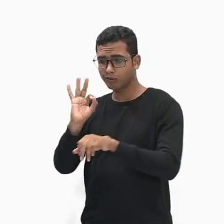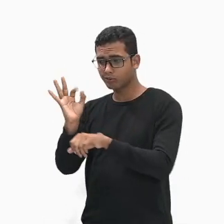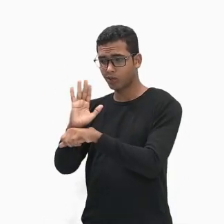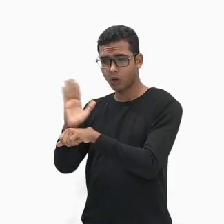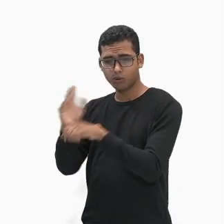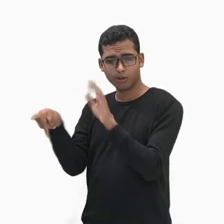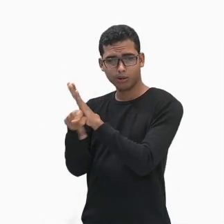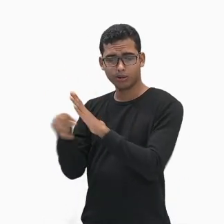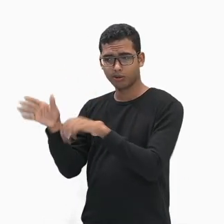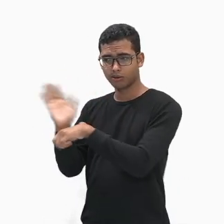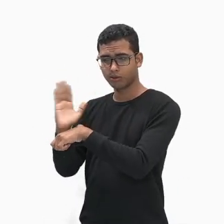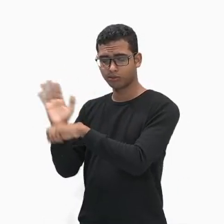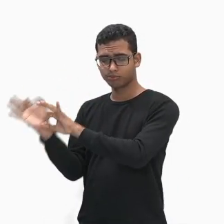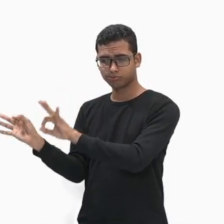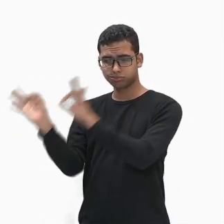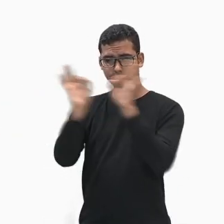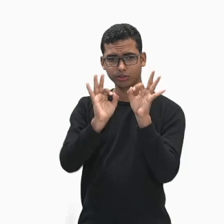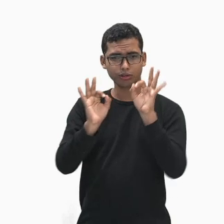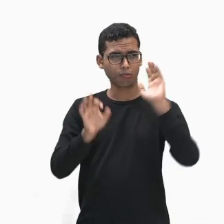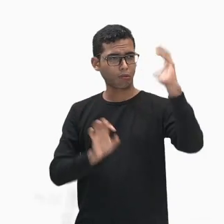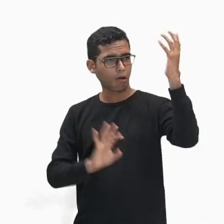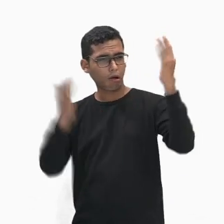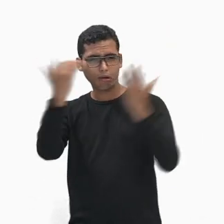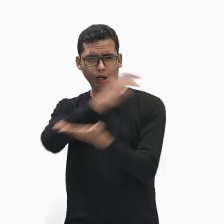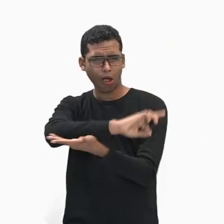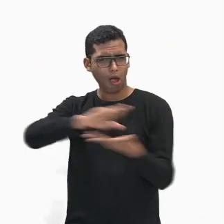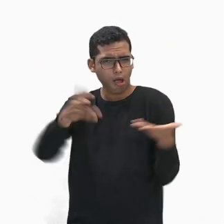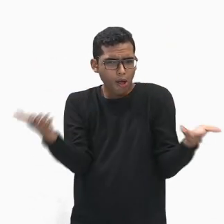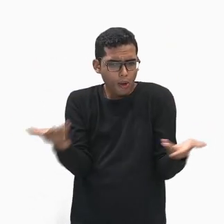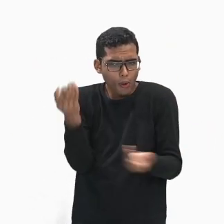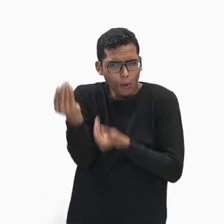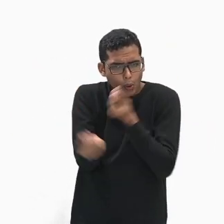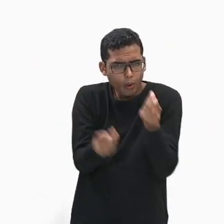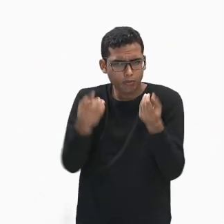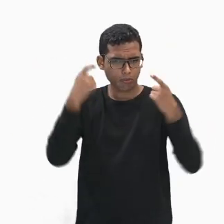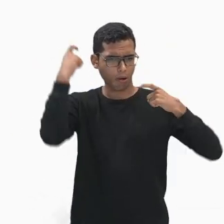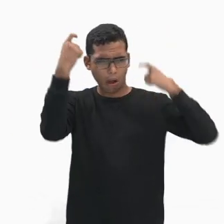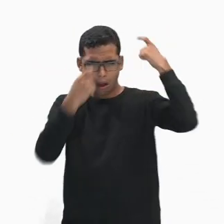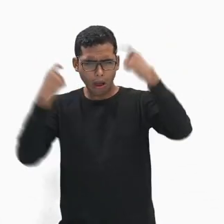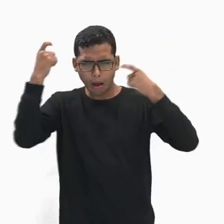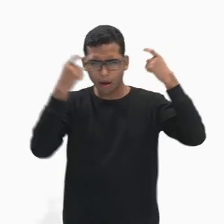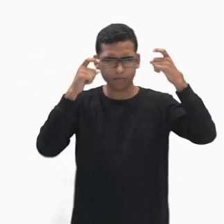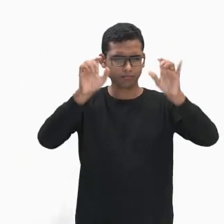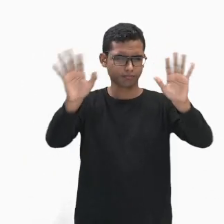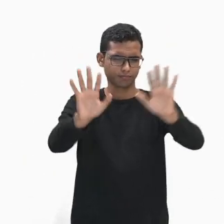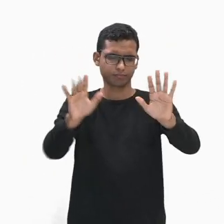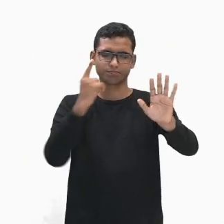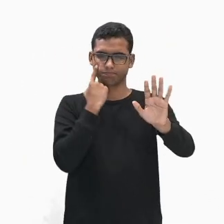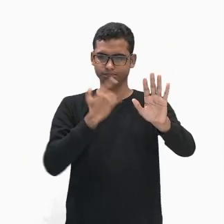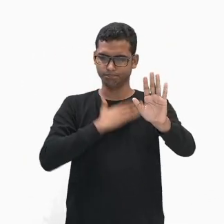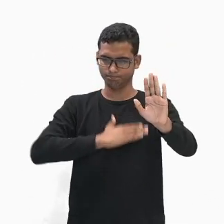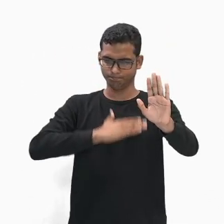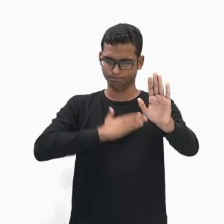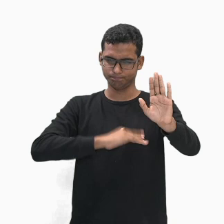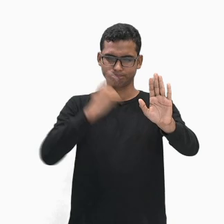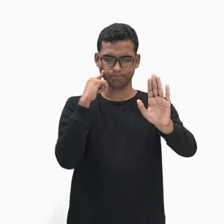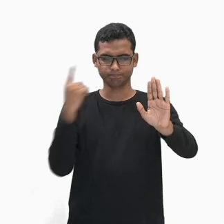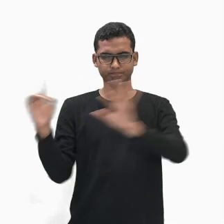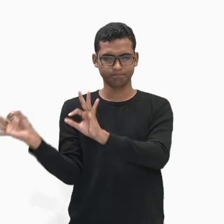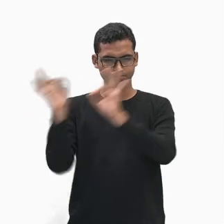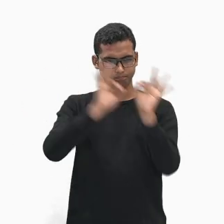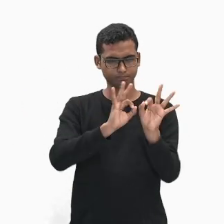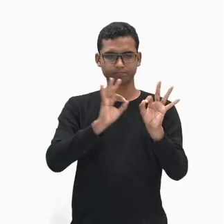tantos fenômenos e agora? Não fiquem preocupados assim, que nós vamos ver tudo de uma